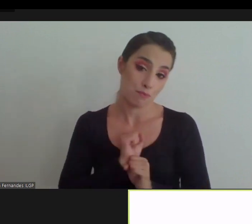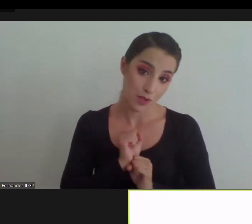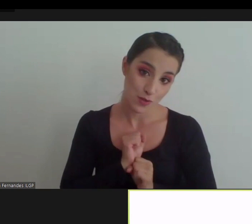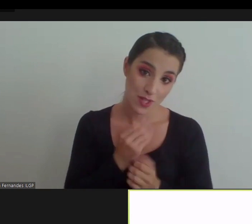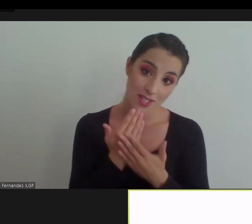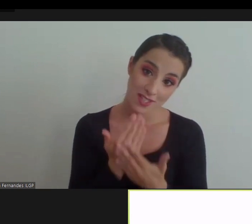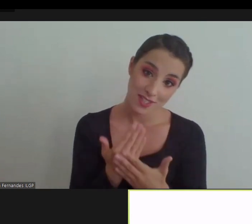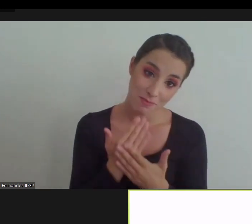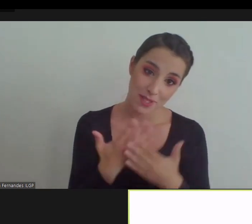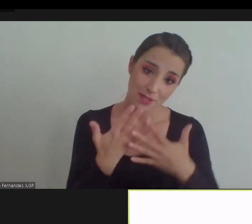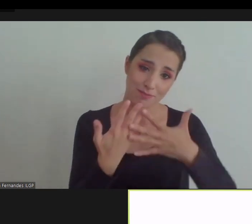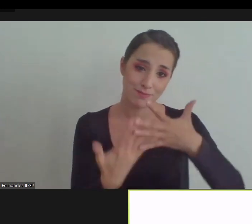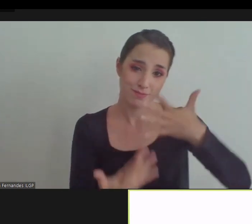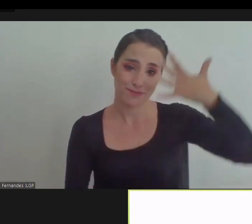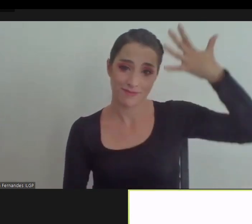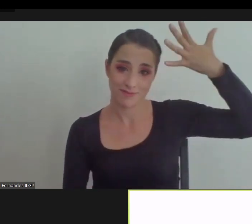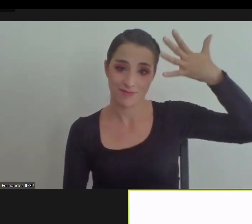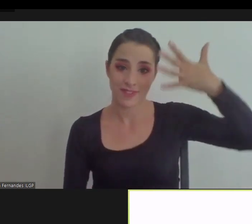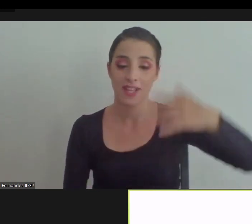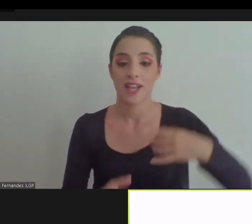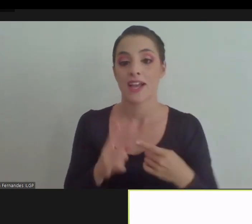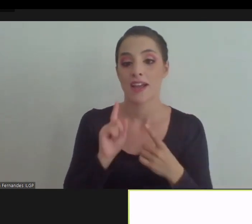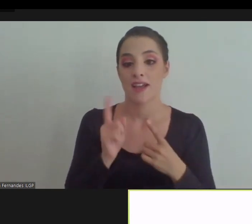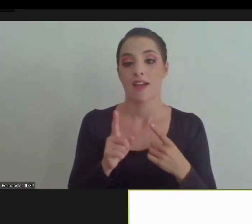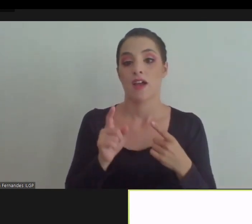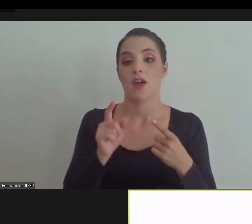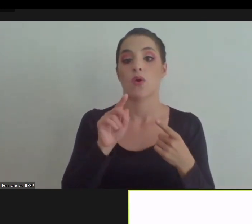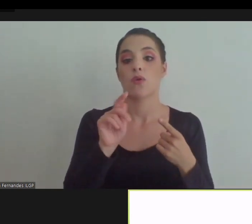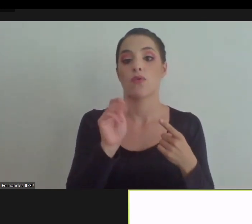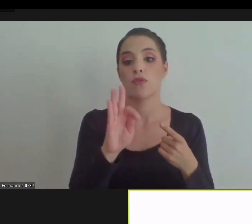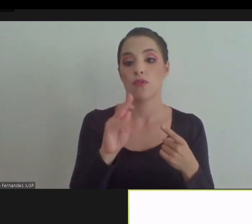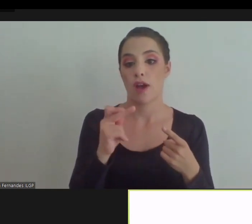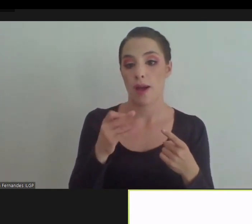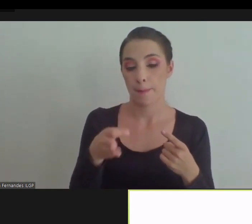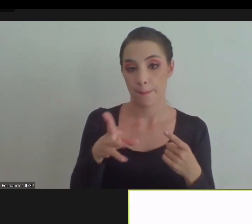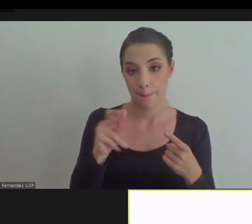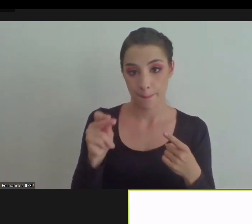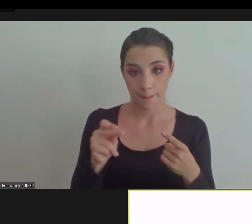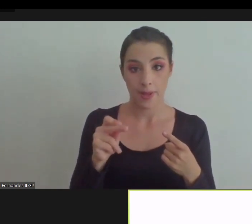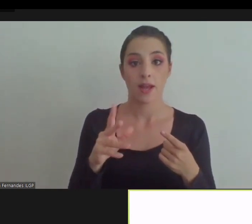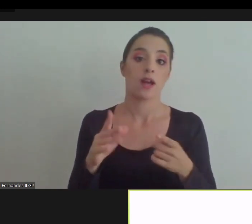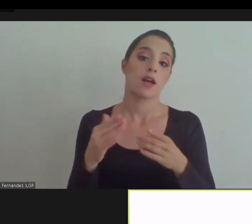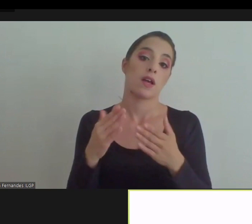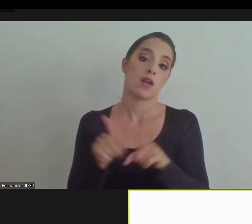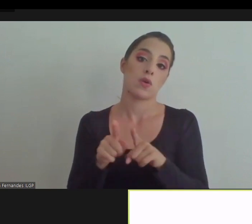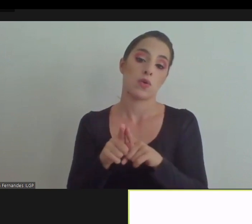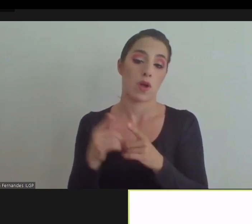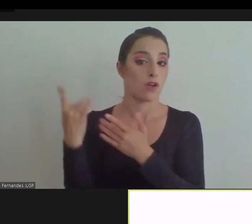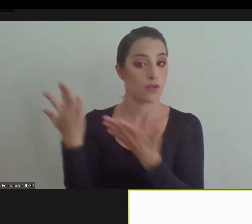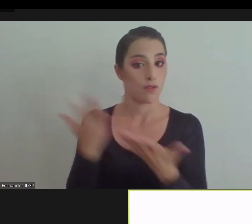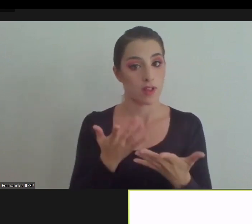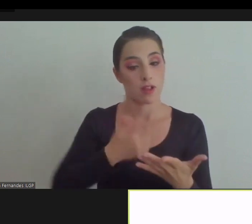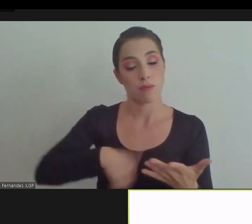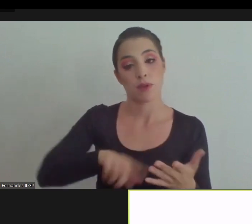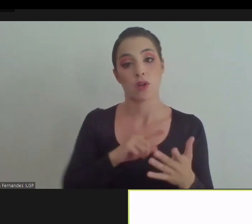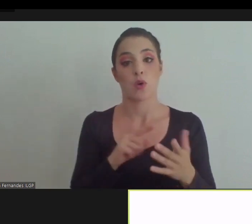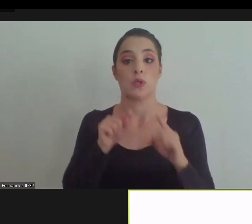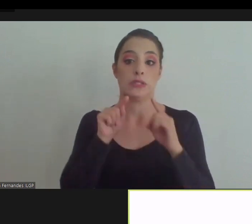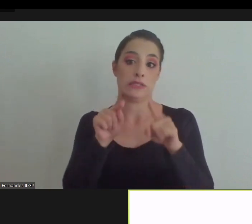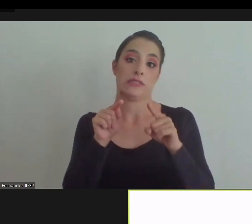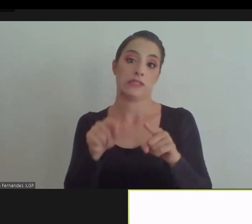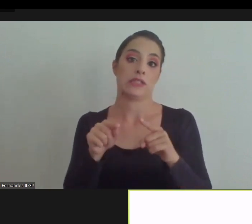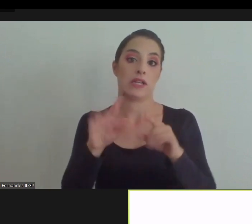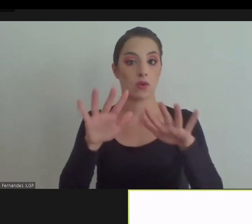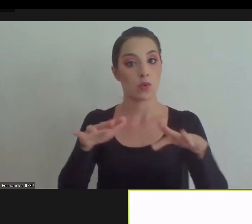são extensivos ao IFAPA por nos ter convidado para, através deste webinar, partilharmos com o mundo aquilo